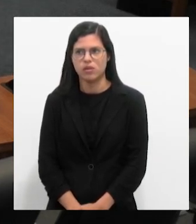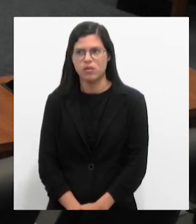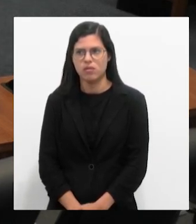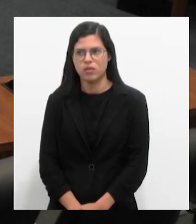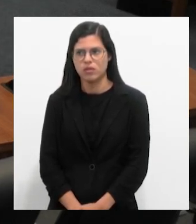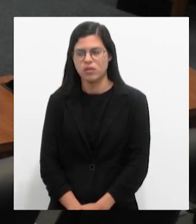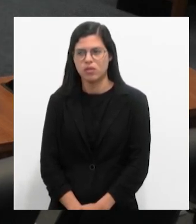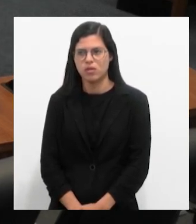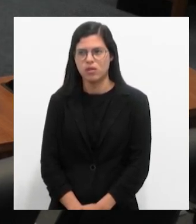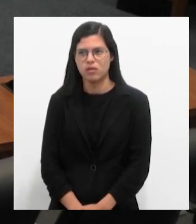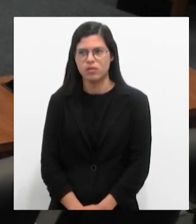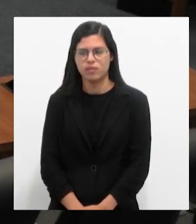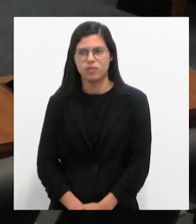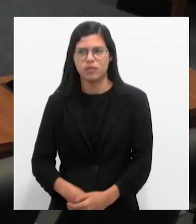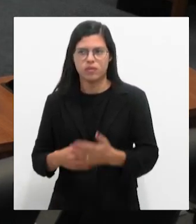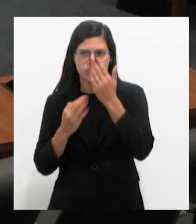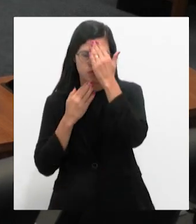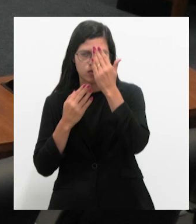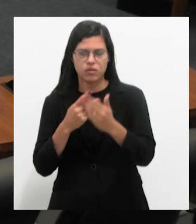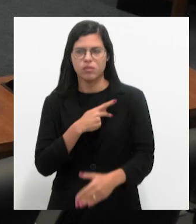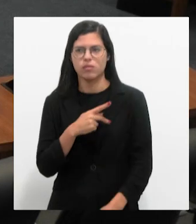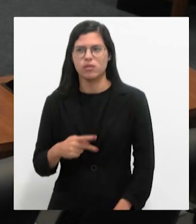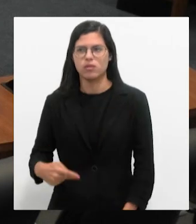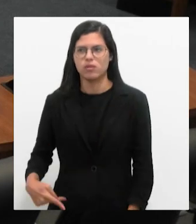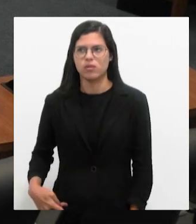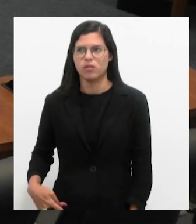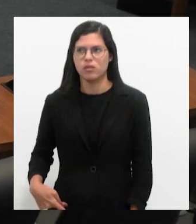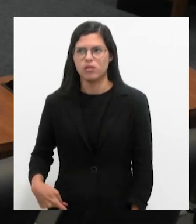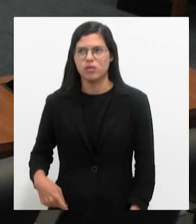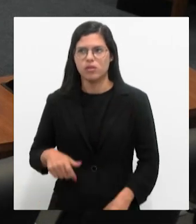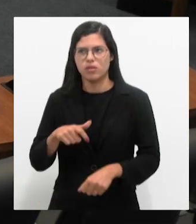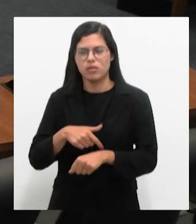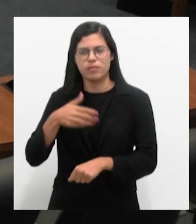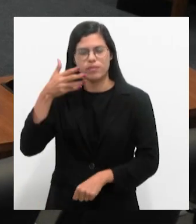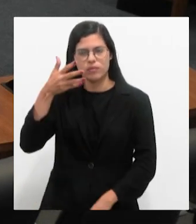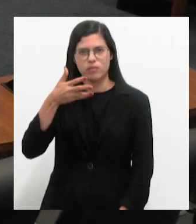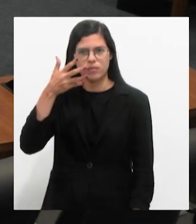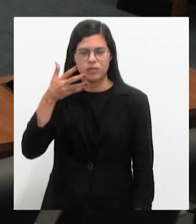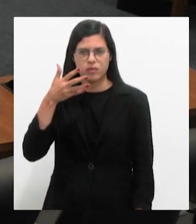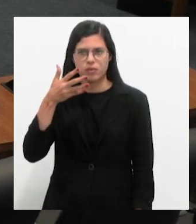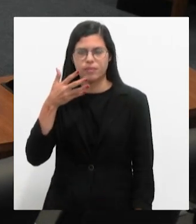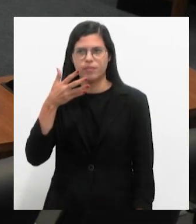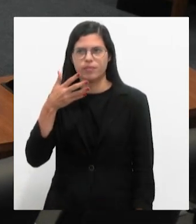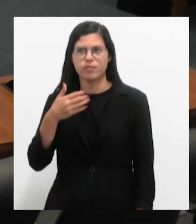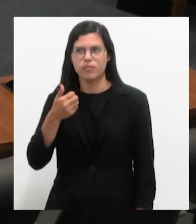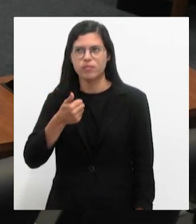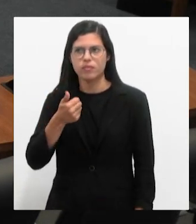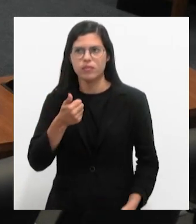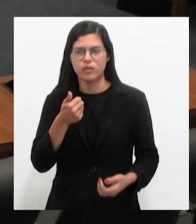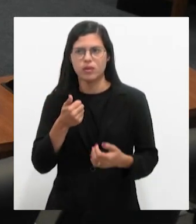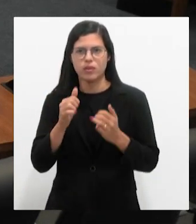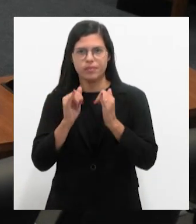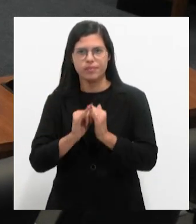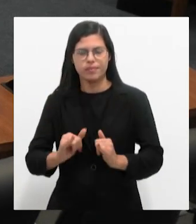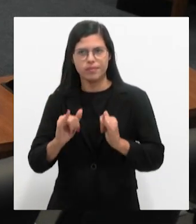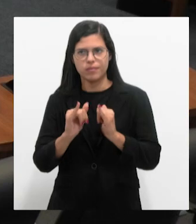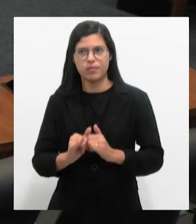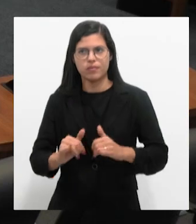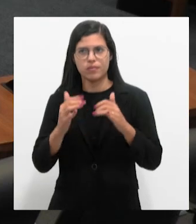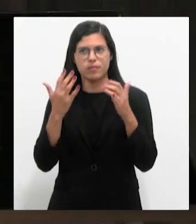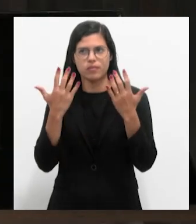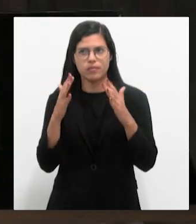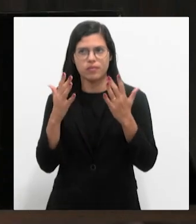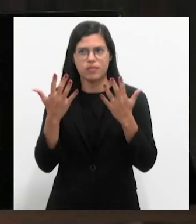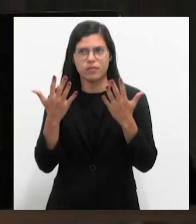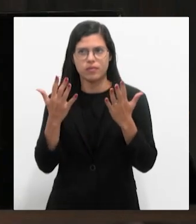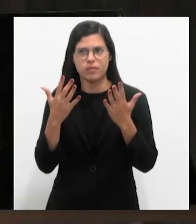Obrigada, presidente. Eu vim aqui no expediente final para poder, primeiro, dizer que, parabenizar